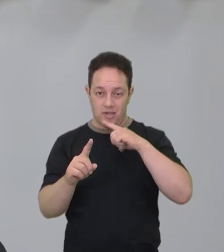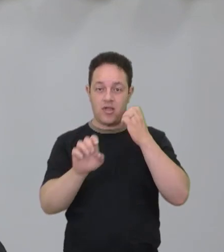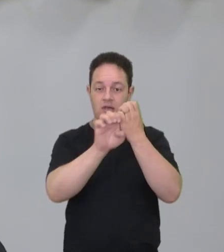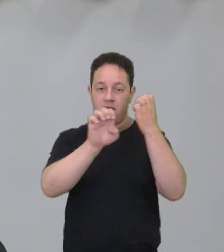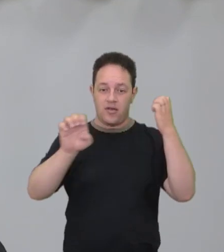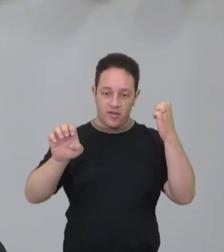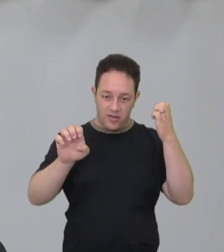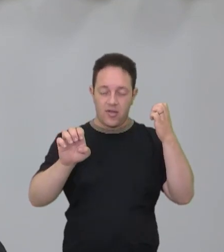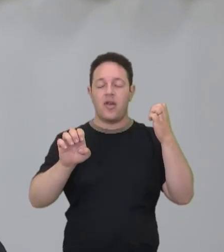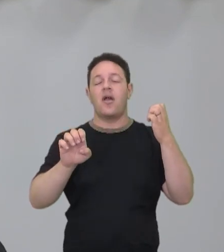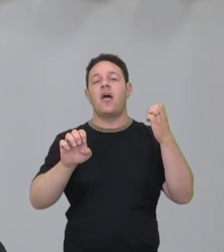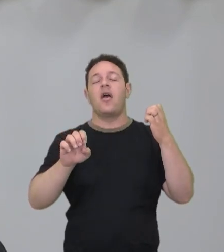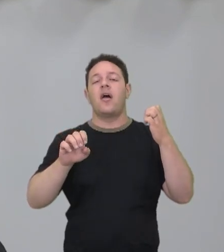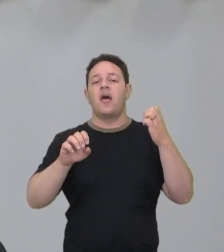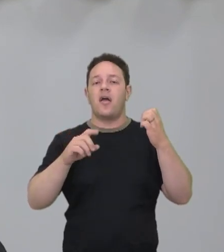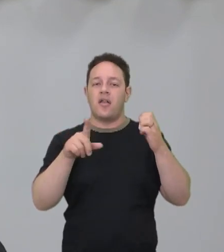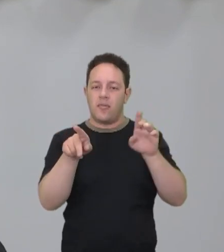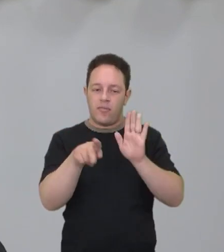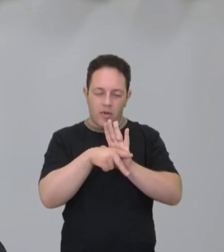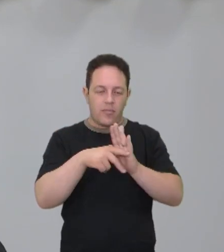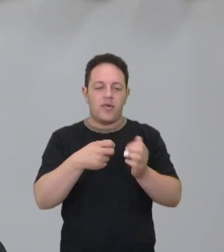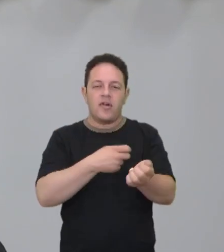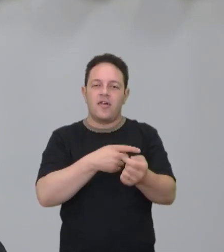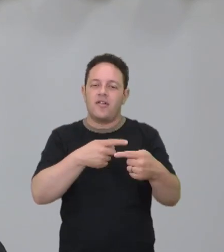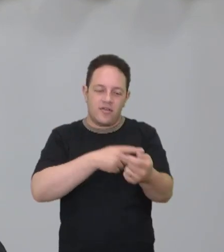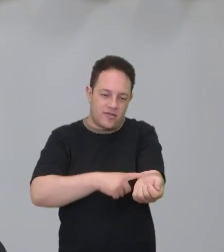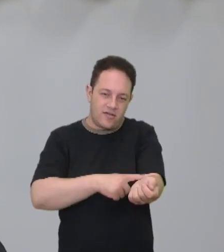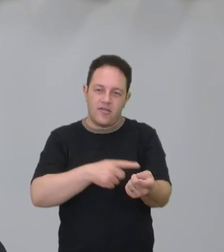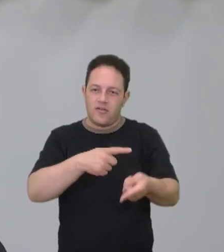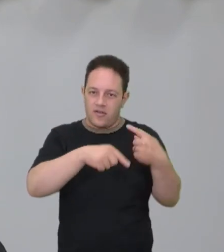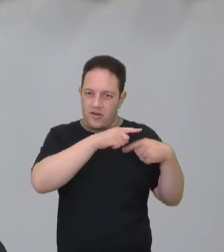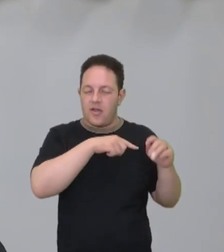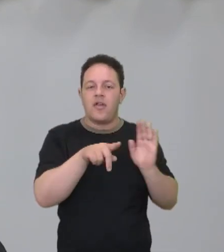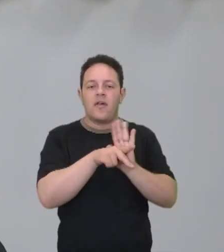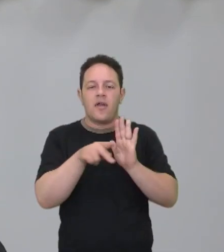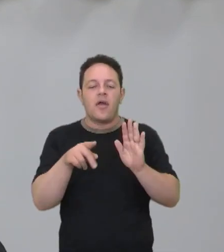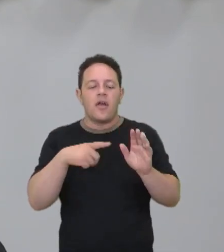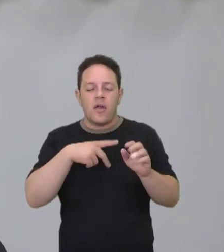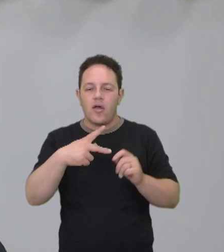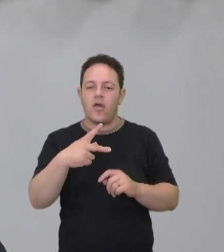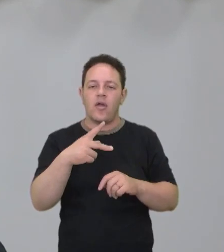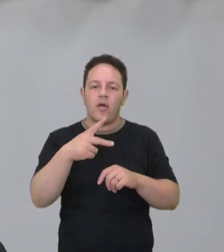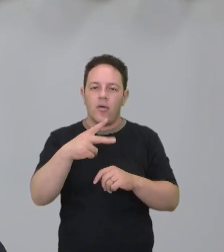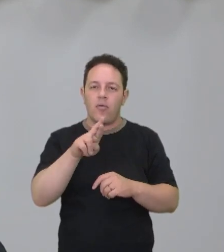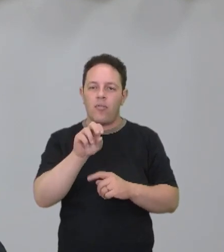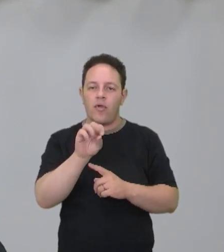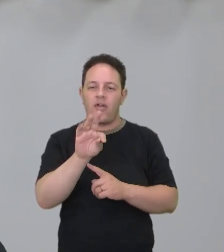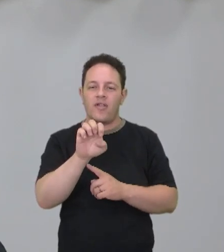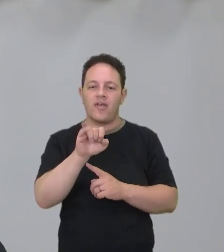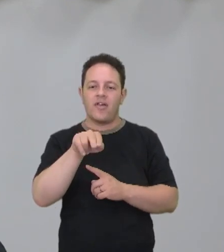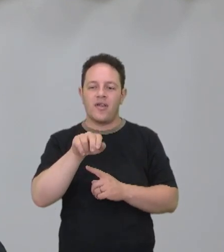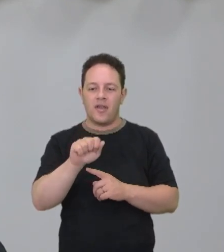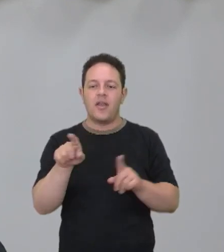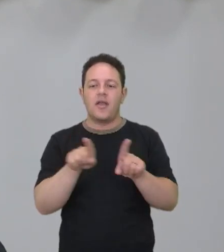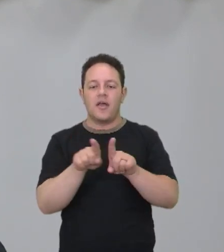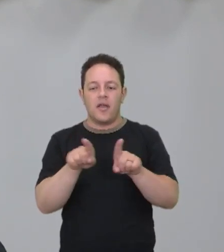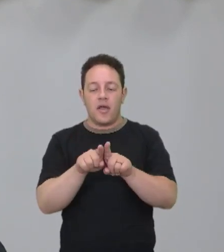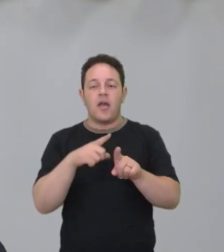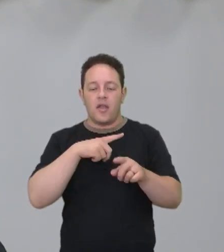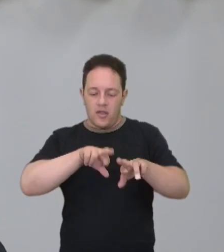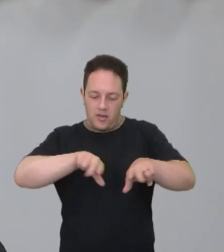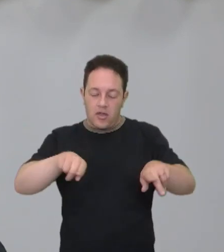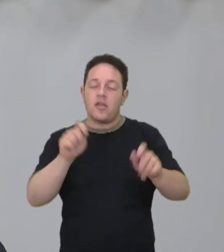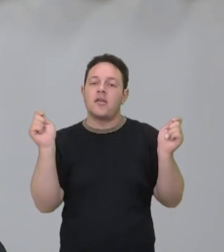genética para captura de metais com a produção, né, de proteínas que a gente chama de metalotioneínas, que são proteínas capazes aí